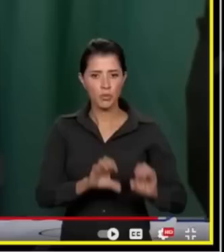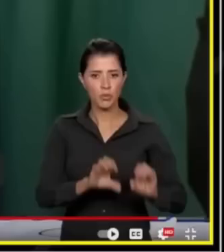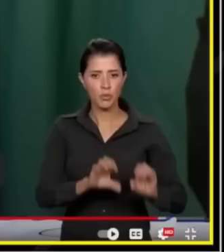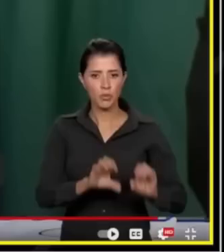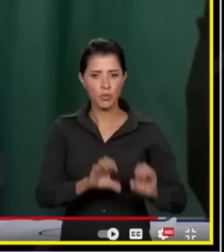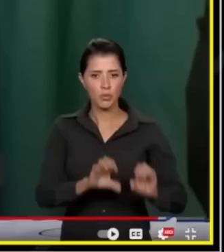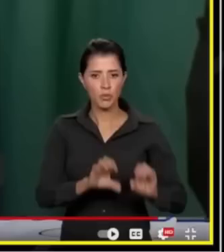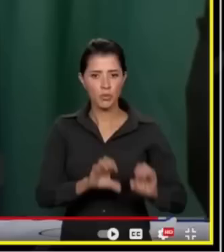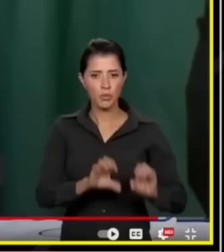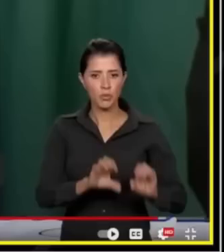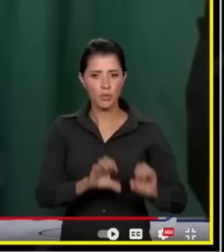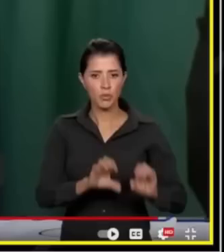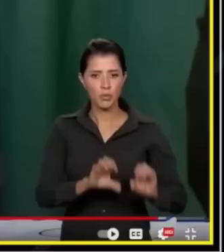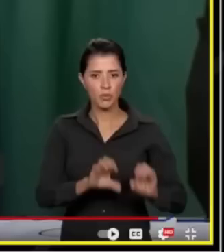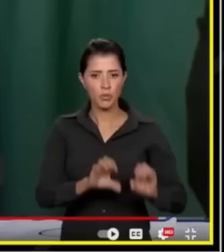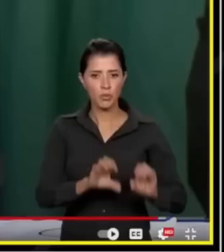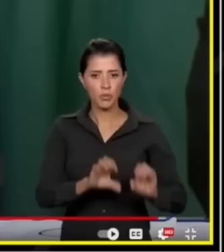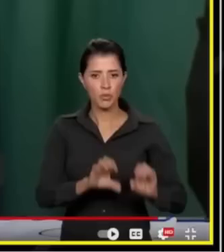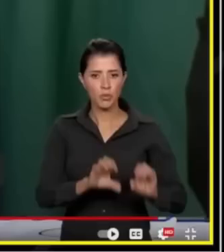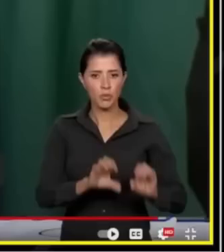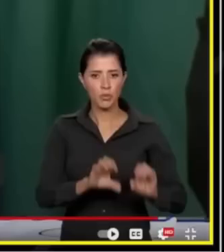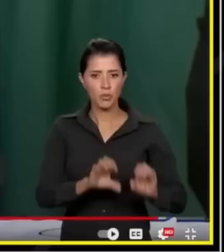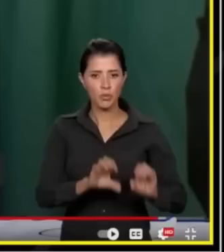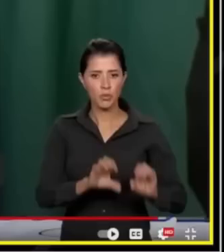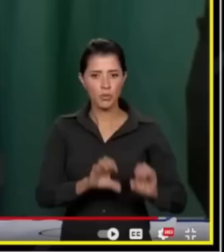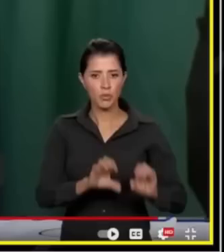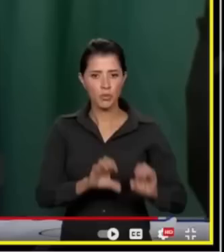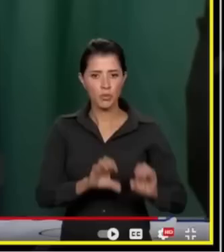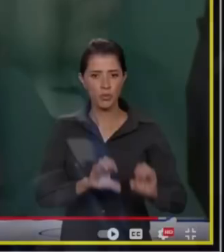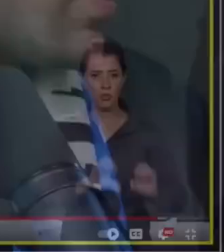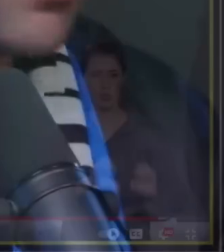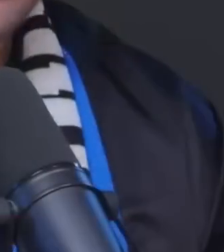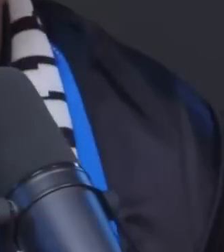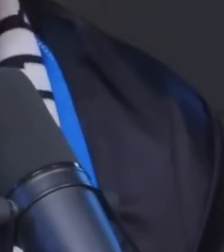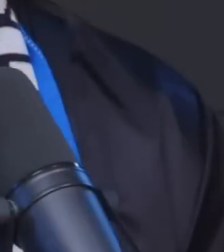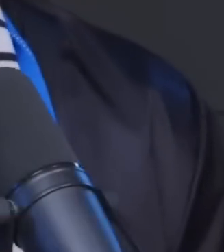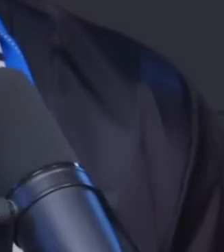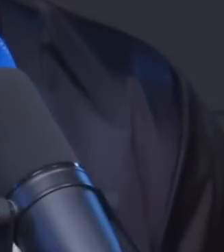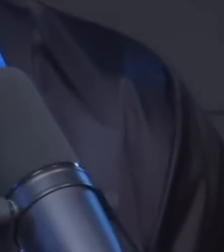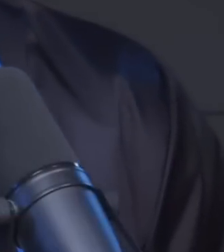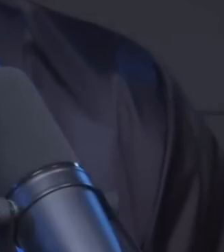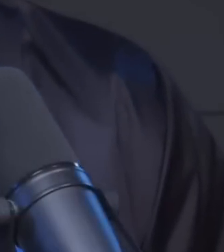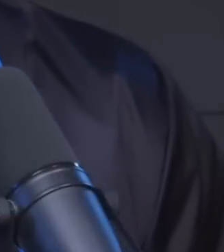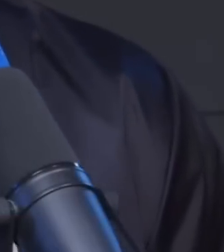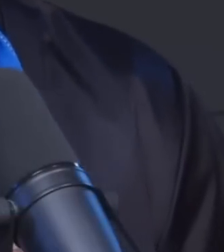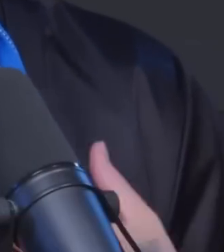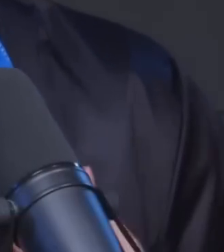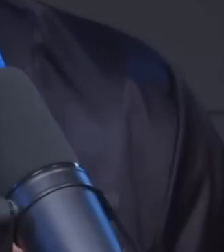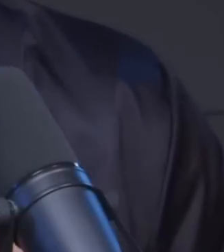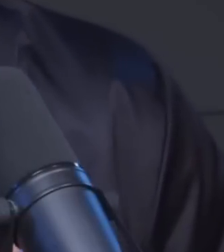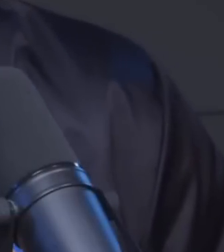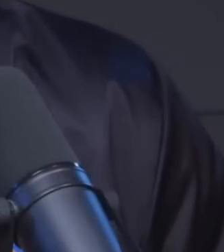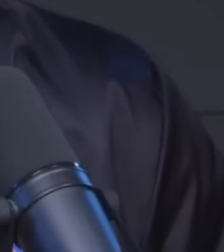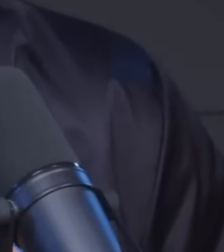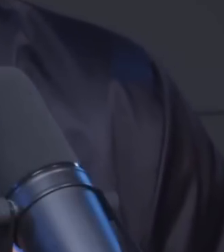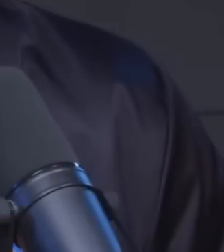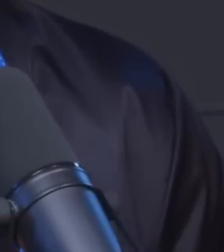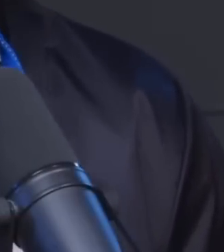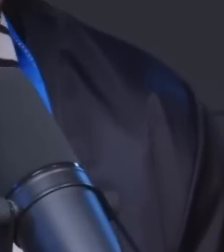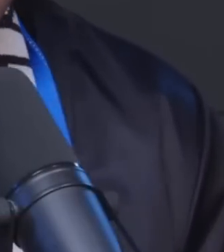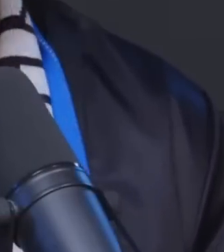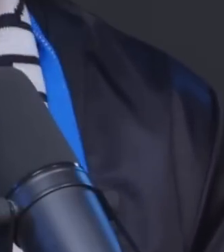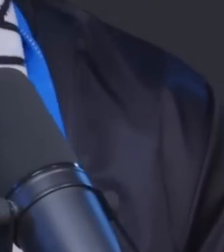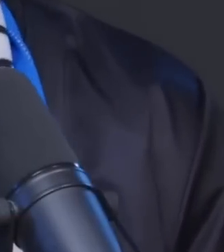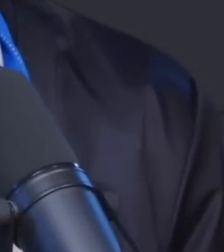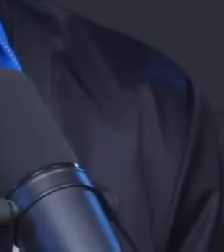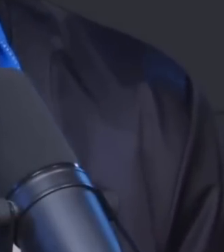ver, né? Então, assim, ó, com todo respeito, assim, eu sei que tem mais coisa pra falar, mas eu vou me abster, porque eu tô falando sério, tá? Ao vivo. Porque